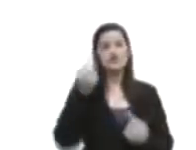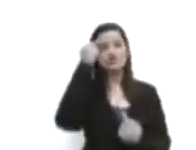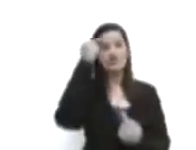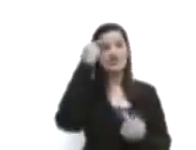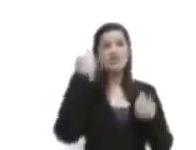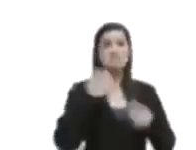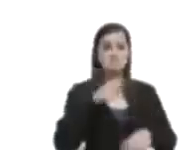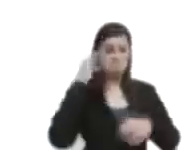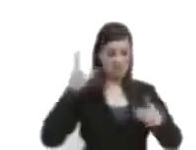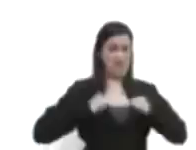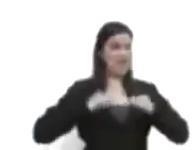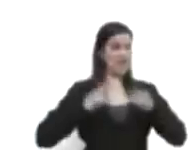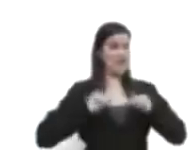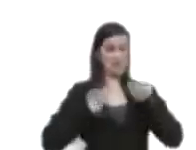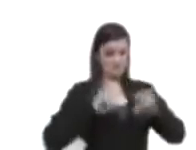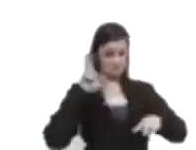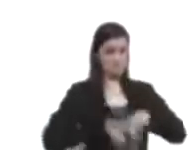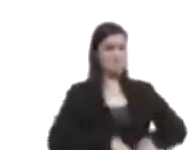é perdoado.